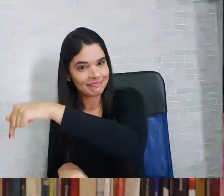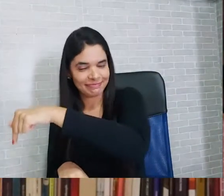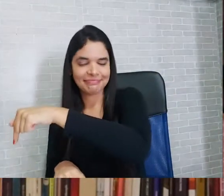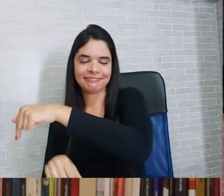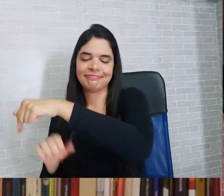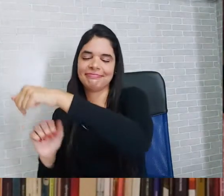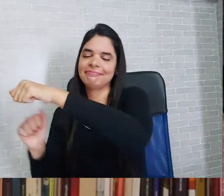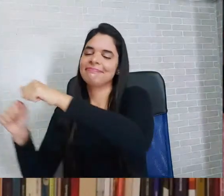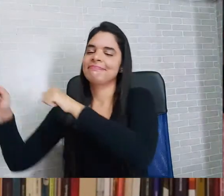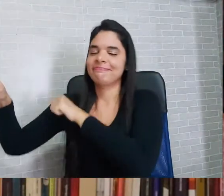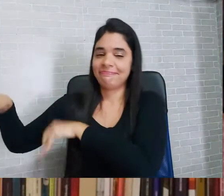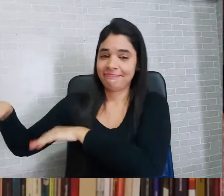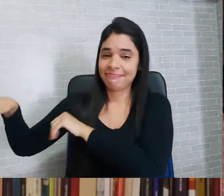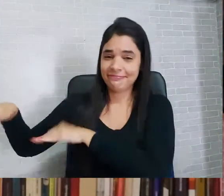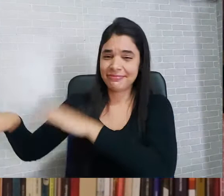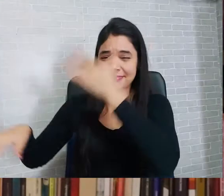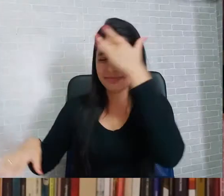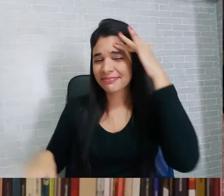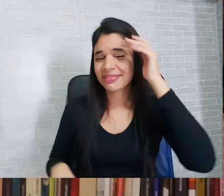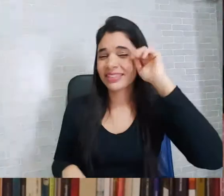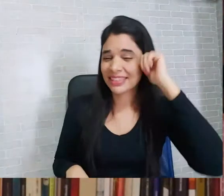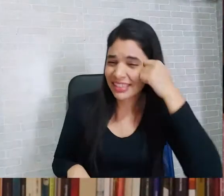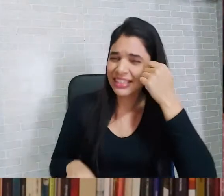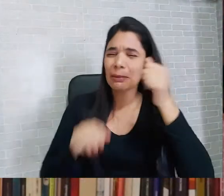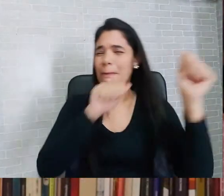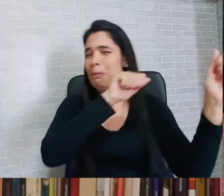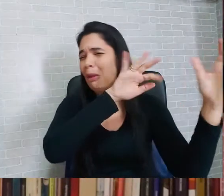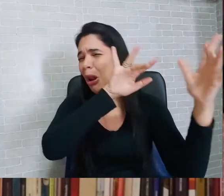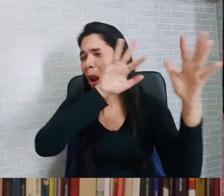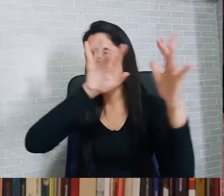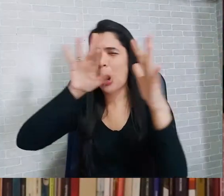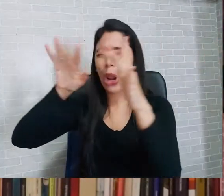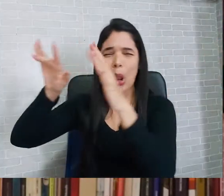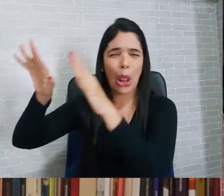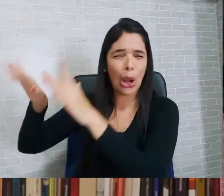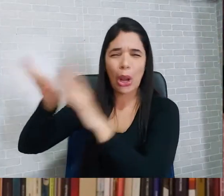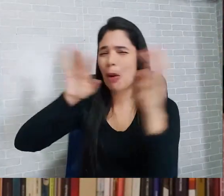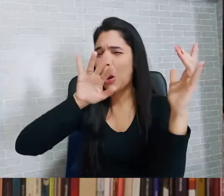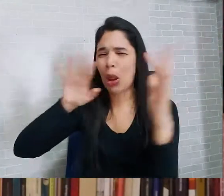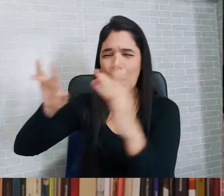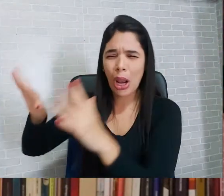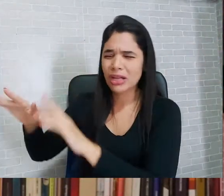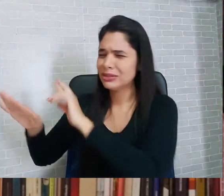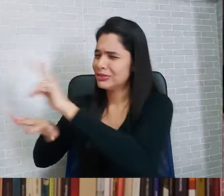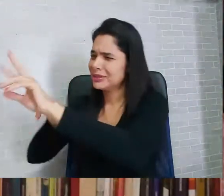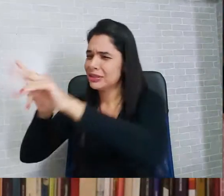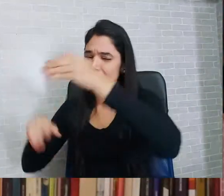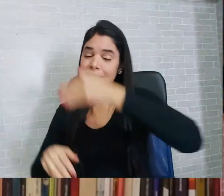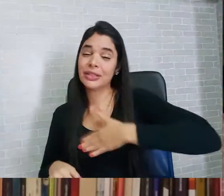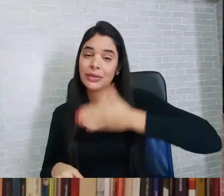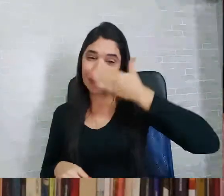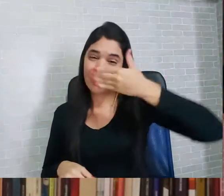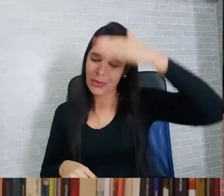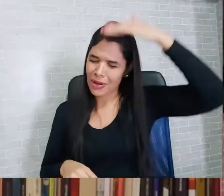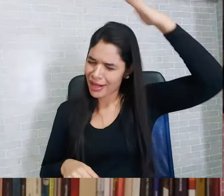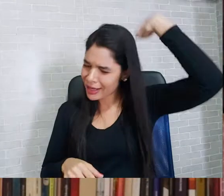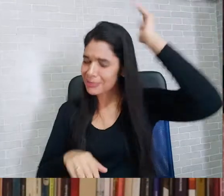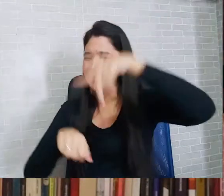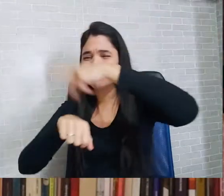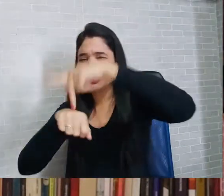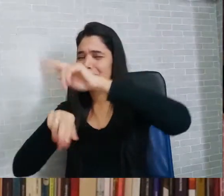os povos ameríndios, nós tivemos os crioulos, nós tivemos os buxinengues, os árabes, os